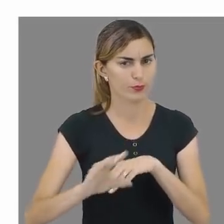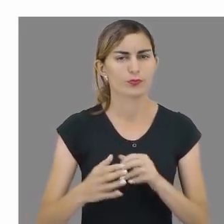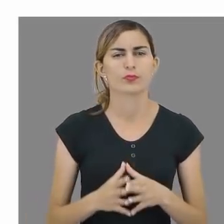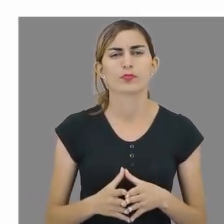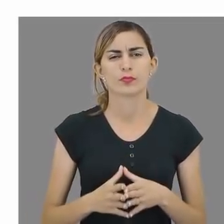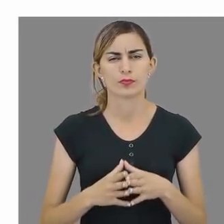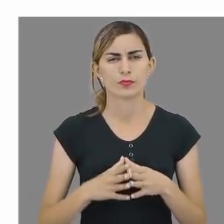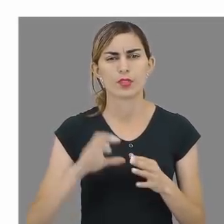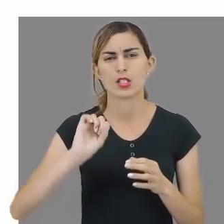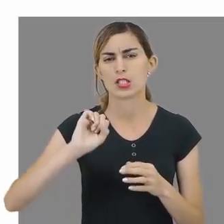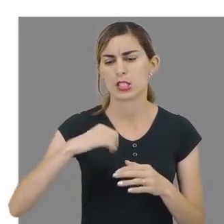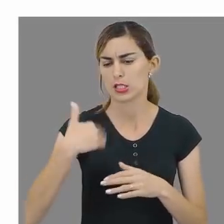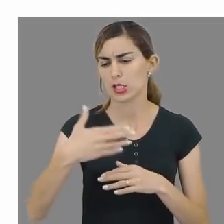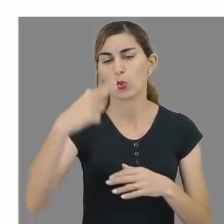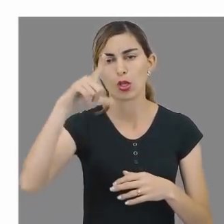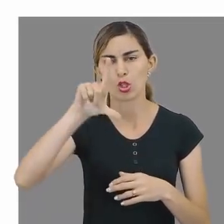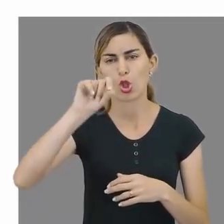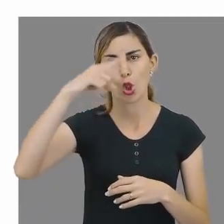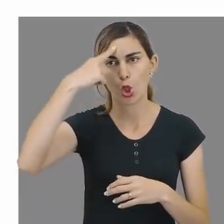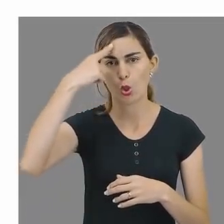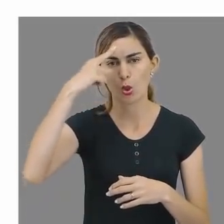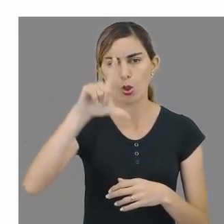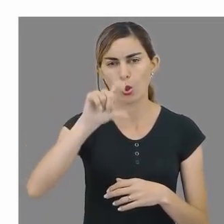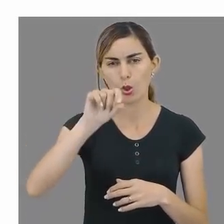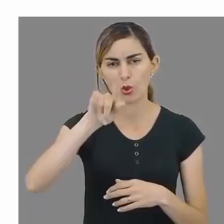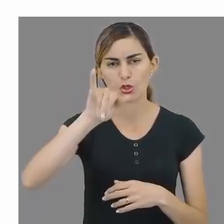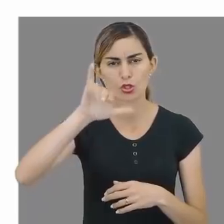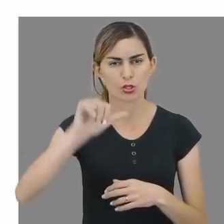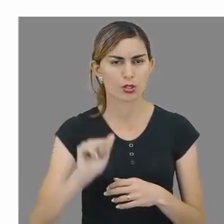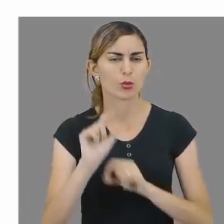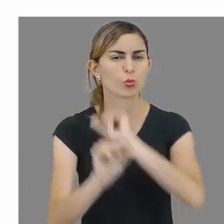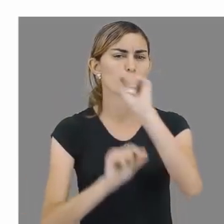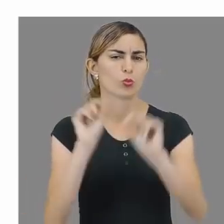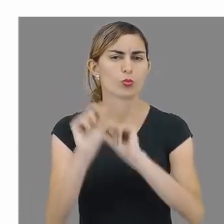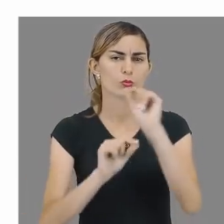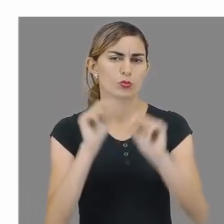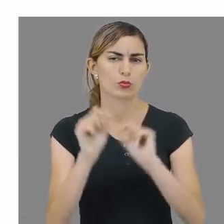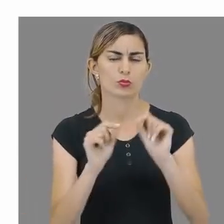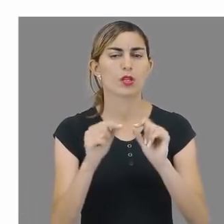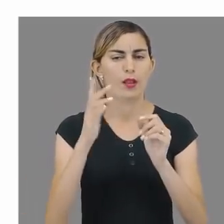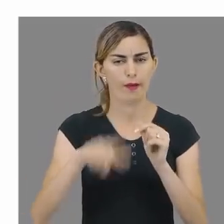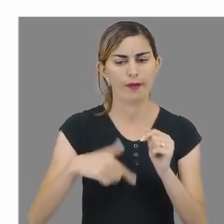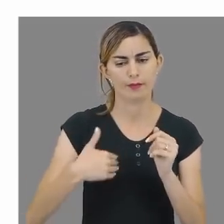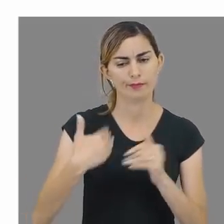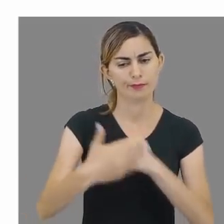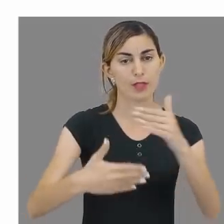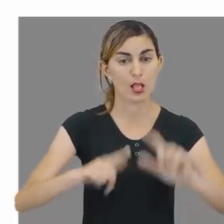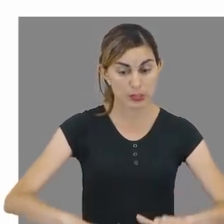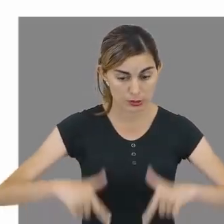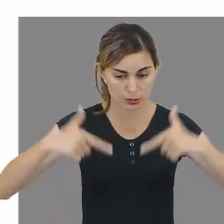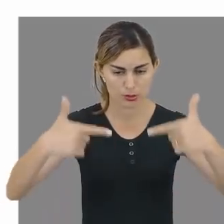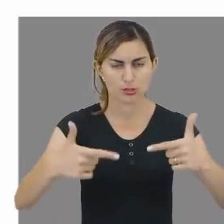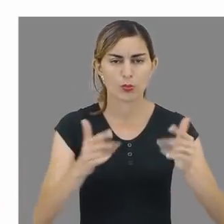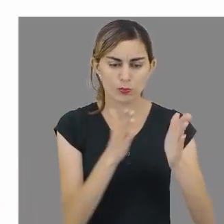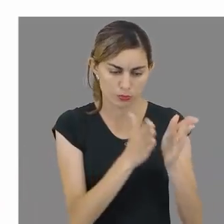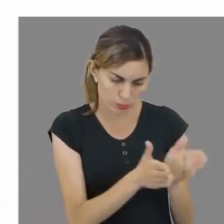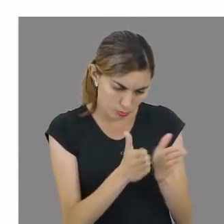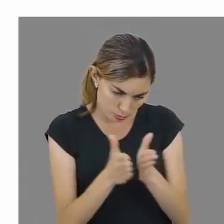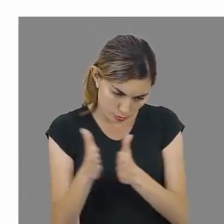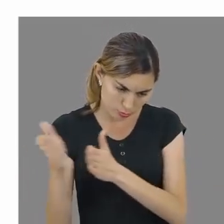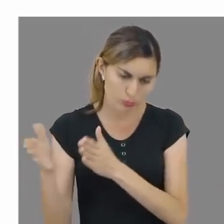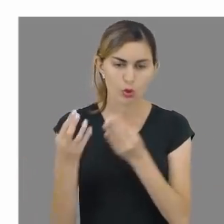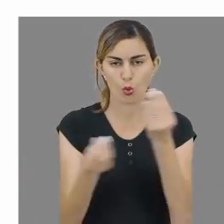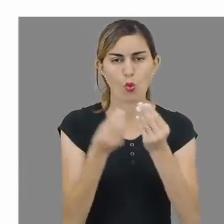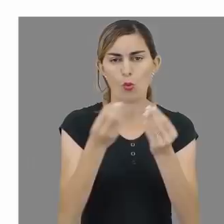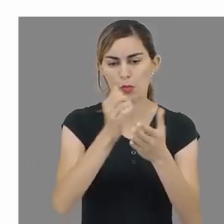vamos lá. Sequência lógica. Uma sequência lógica é uma sequência de ações ou passos organizados